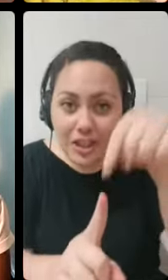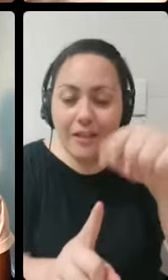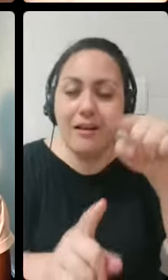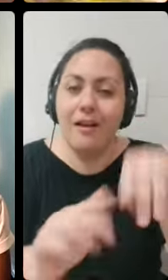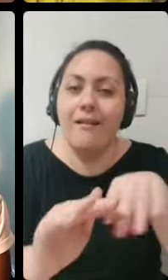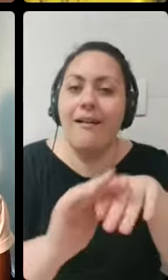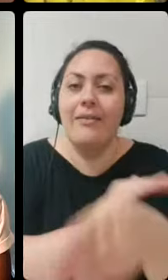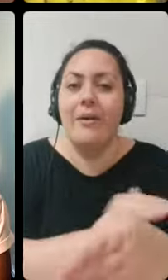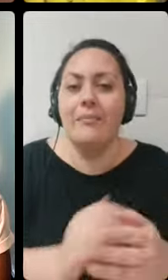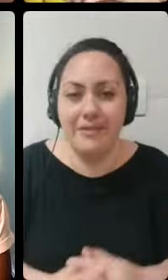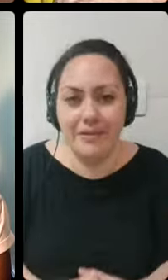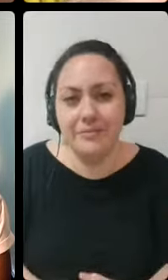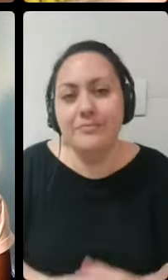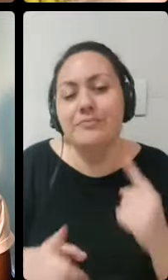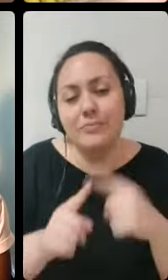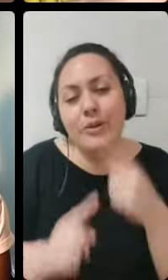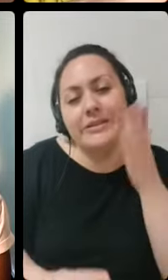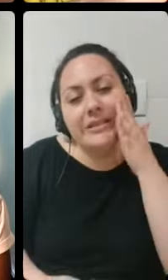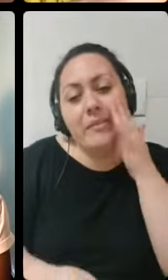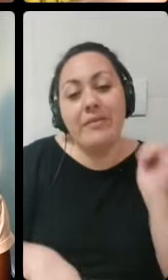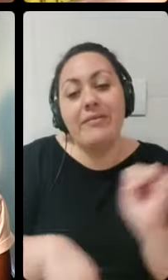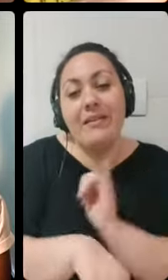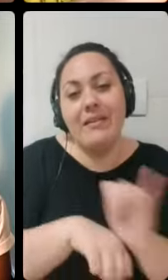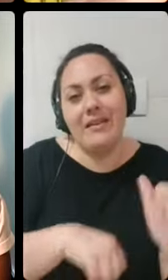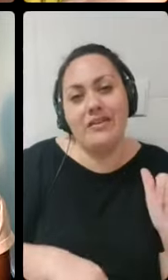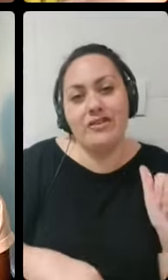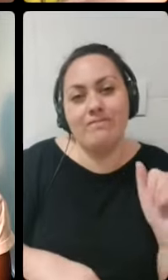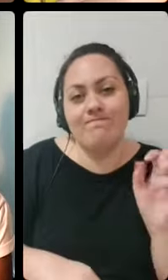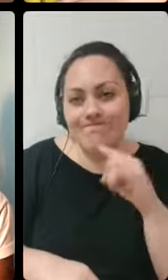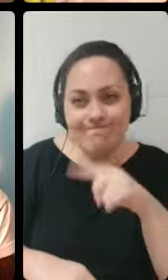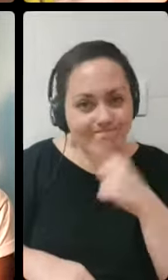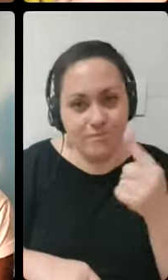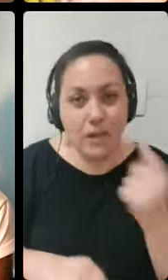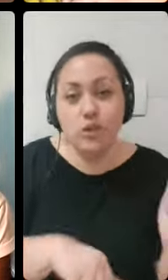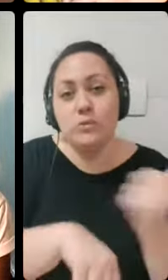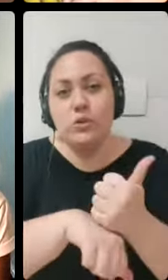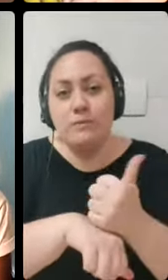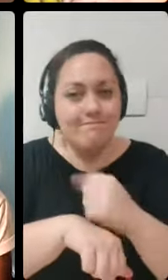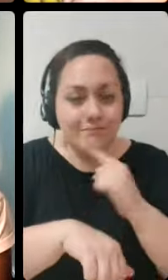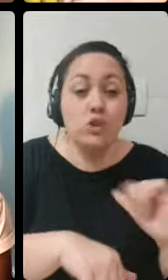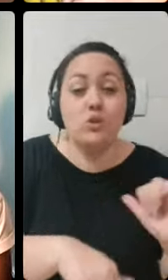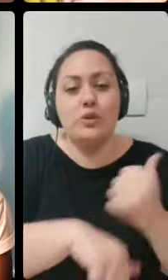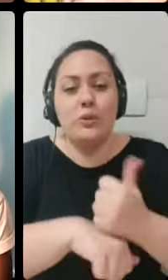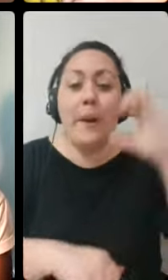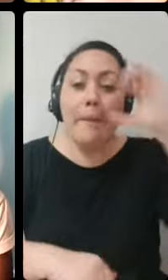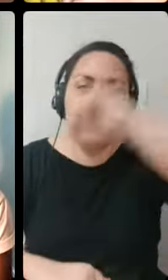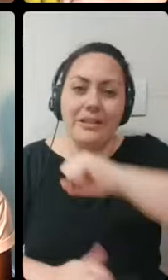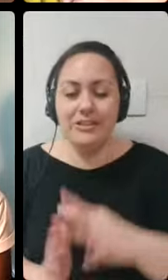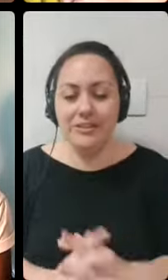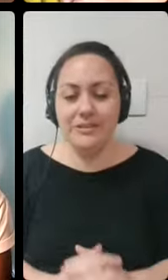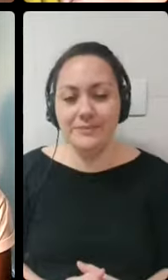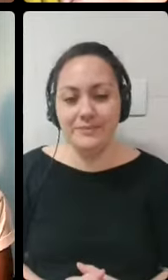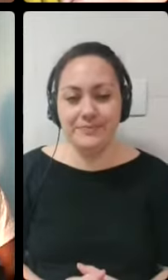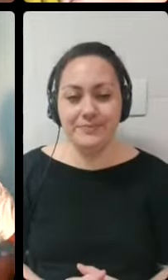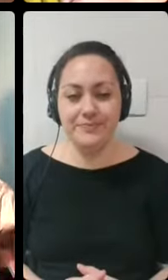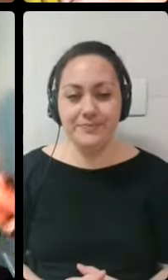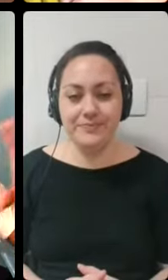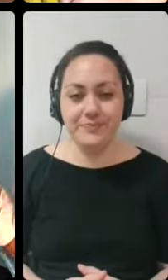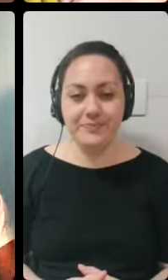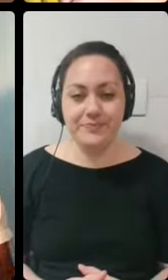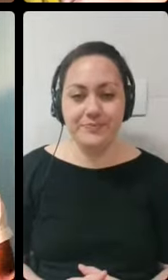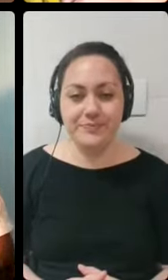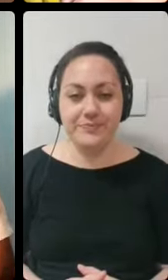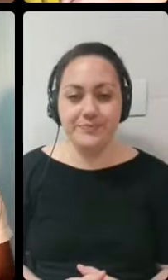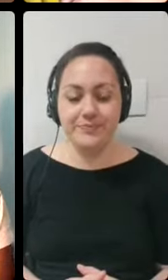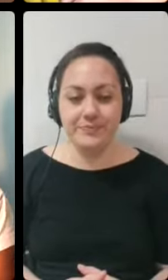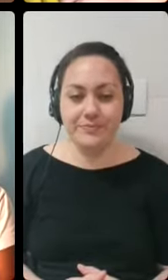se desse errado o plano A, a gente ia ter o plano B. Sim, eu acho que além da adaptação, a gente faz uma